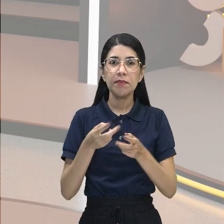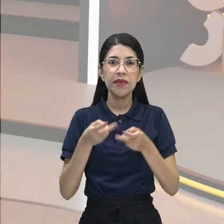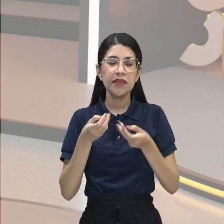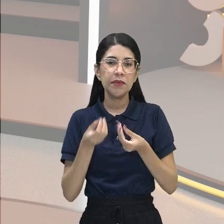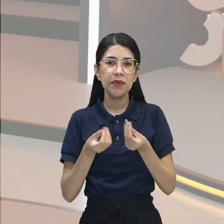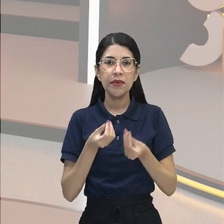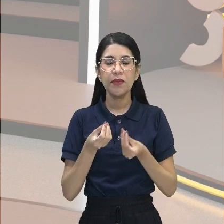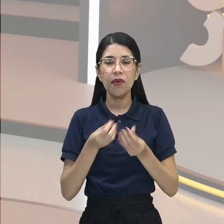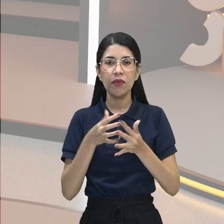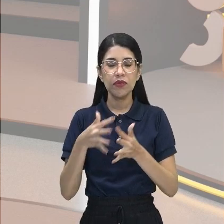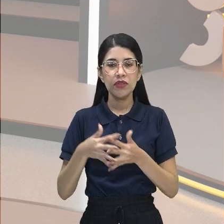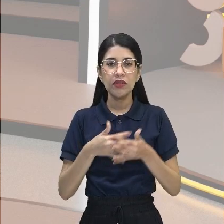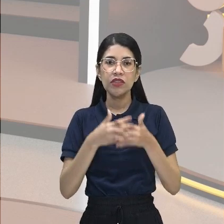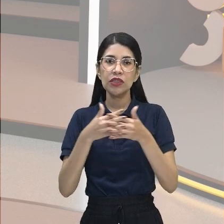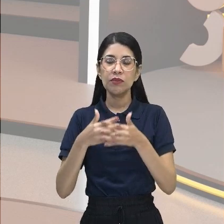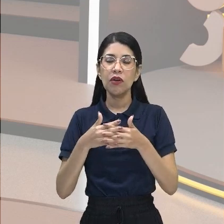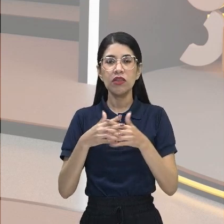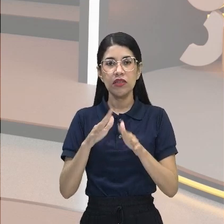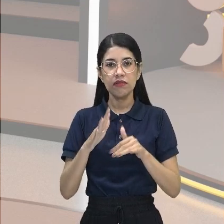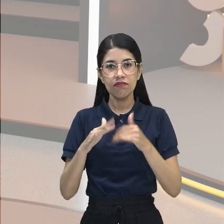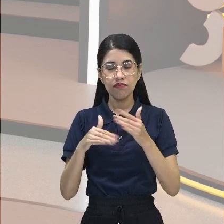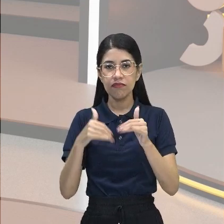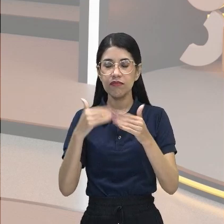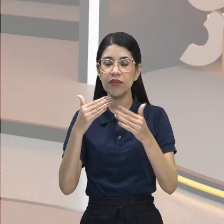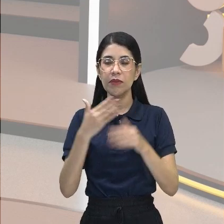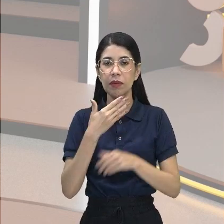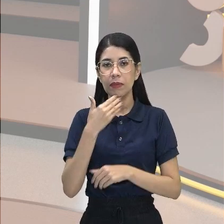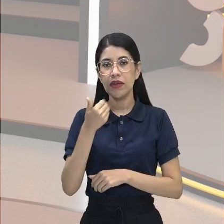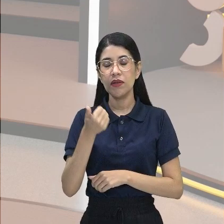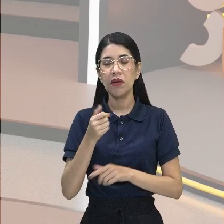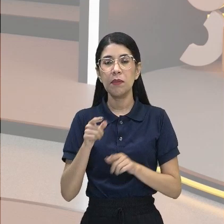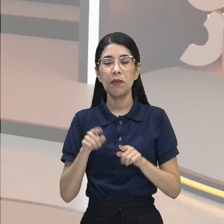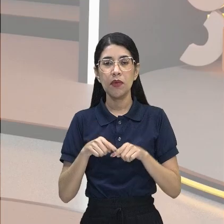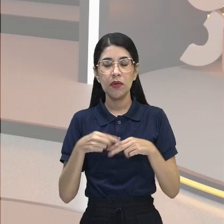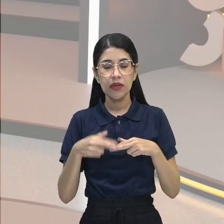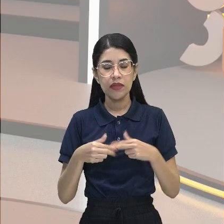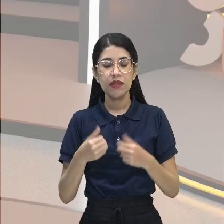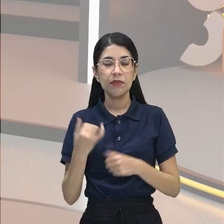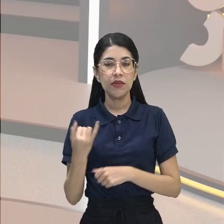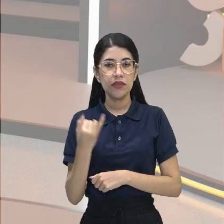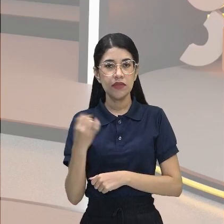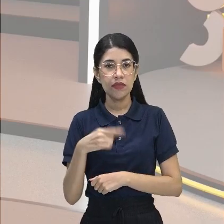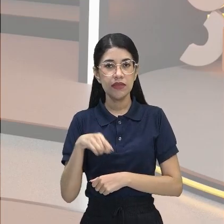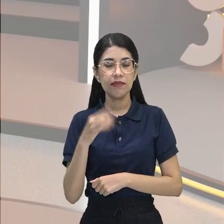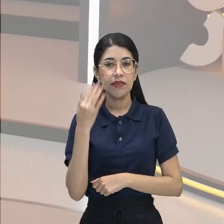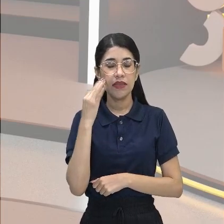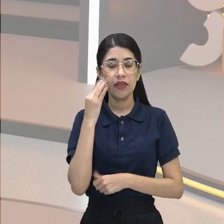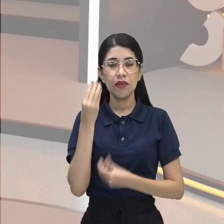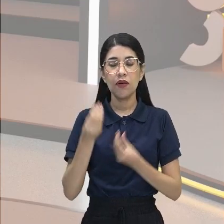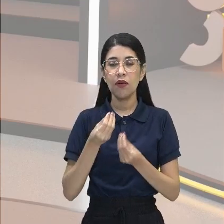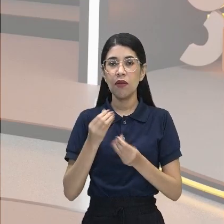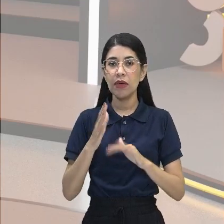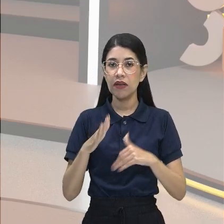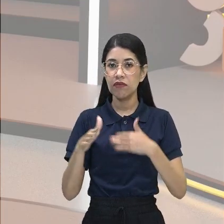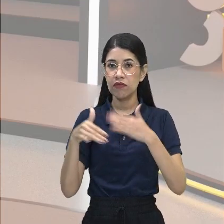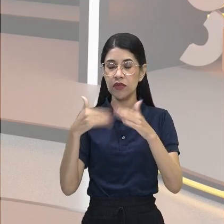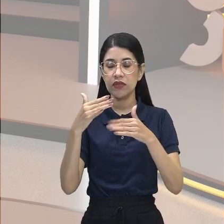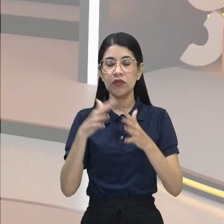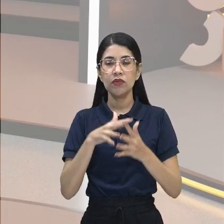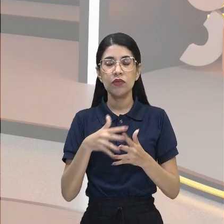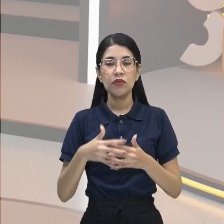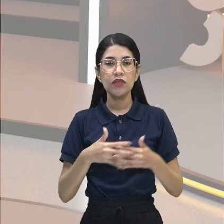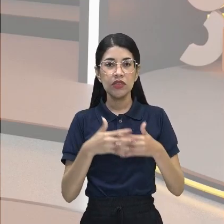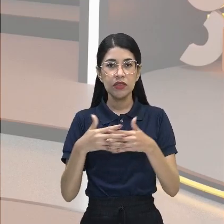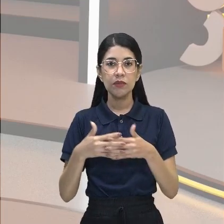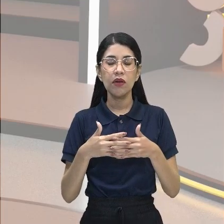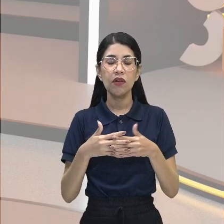meios de transporte eles evoluíram. E é importante que vocês entendam que essa evolução nos transportes, que essa